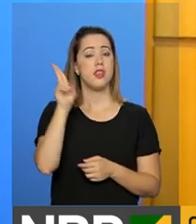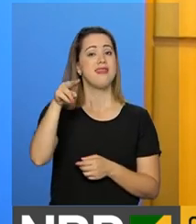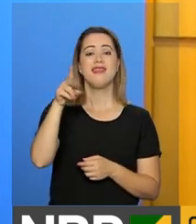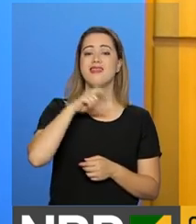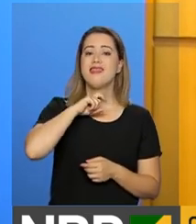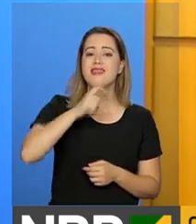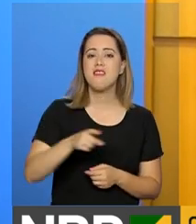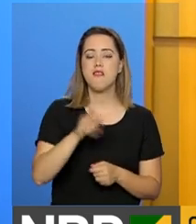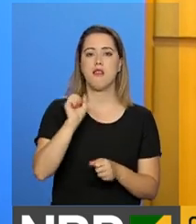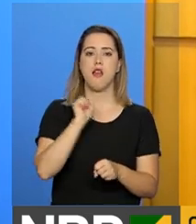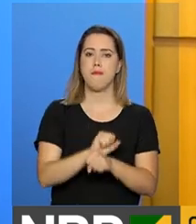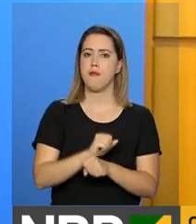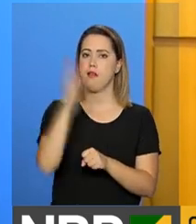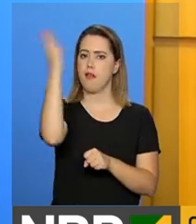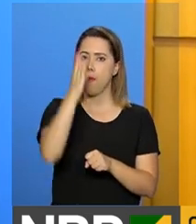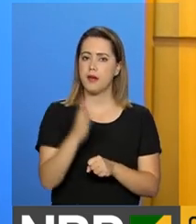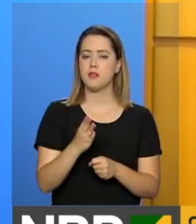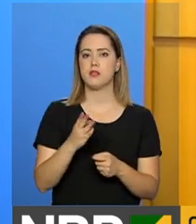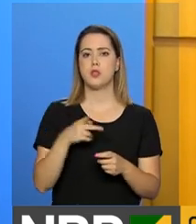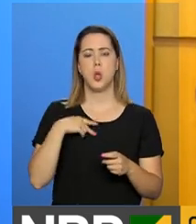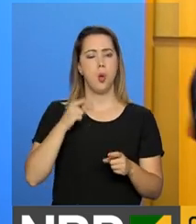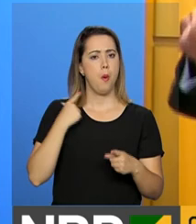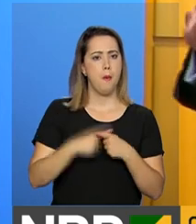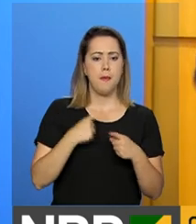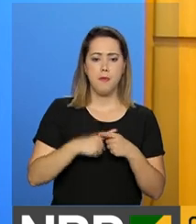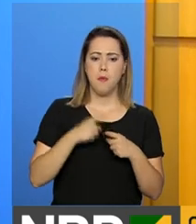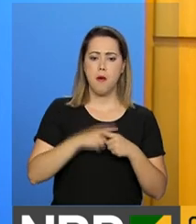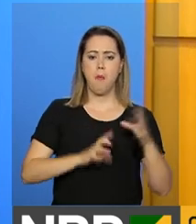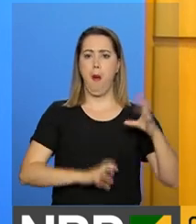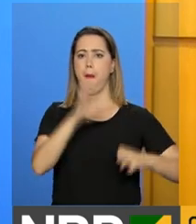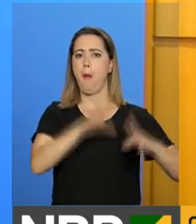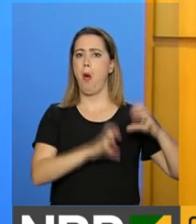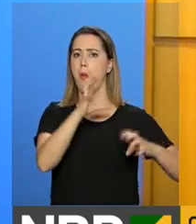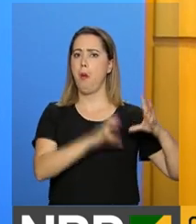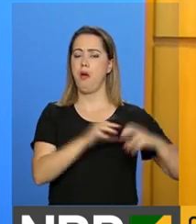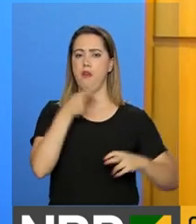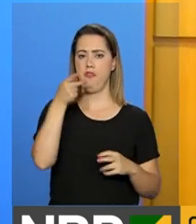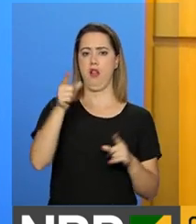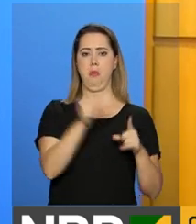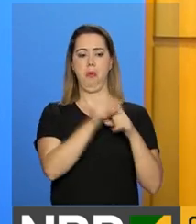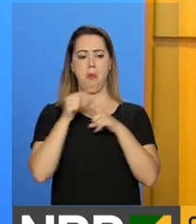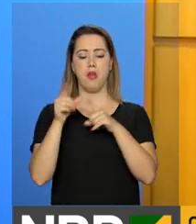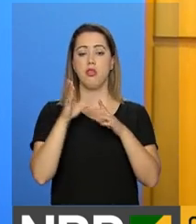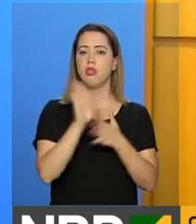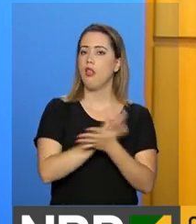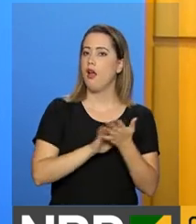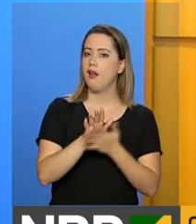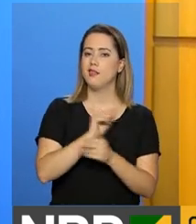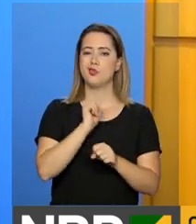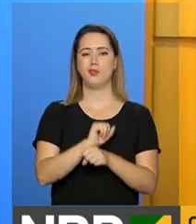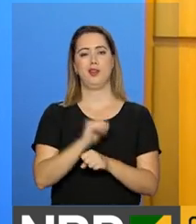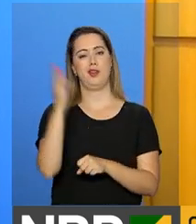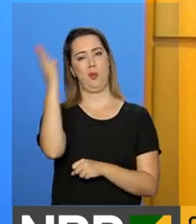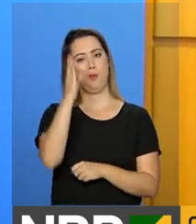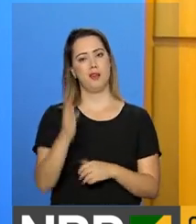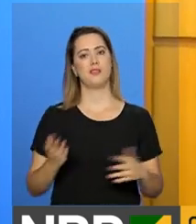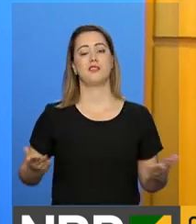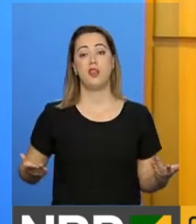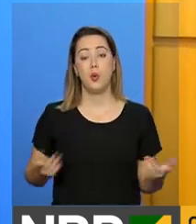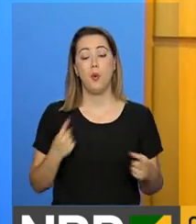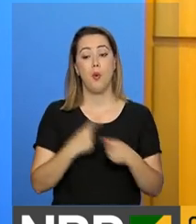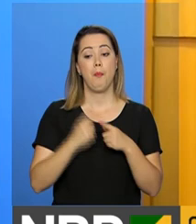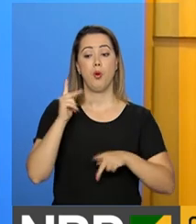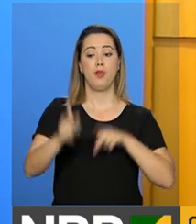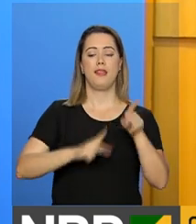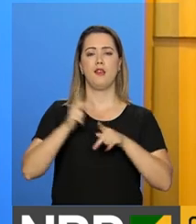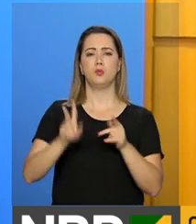mais esforço que façam, por mais catastrofistas que sejam as suas falas, não vão parar o país. Mas não para o país, porque o povo brasileiro